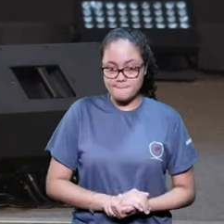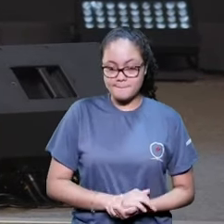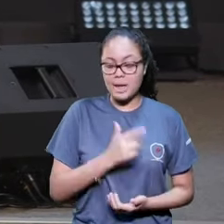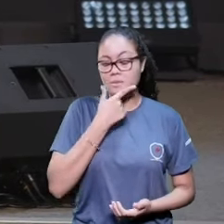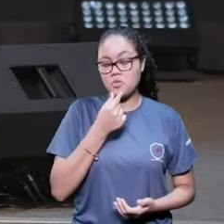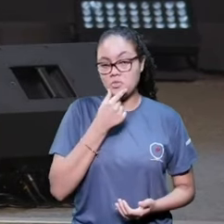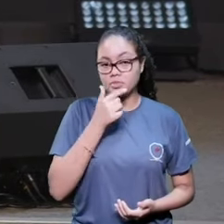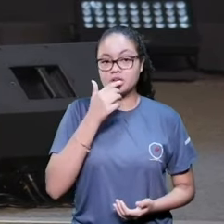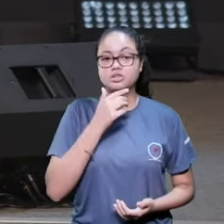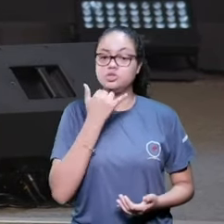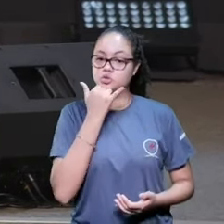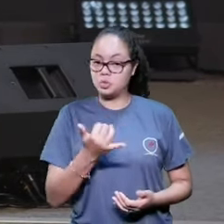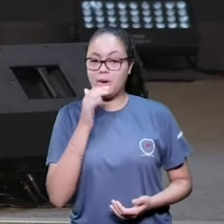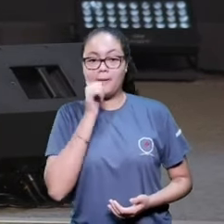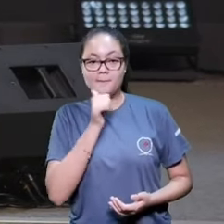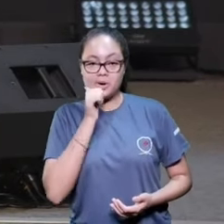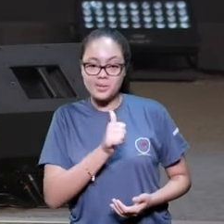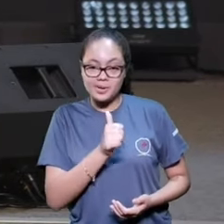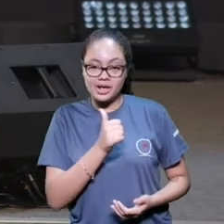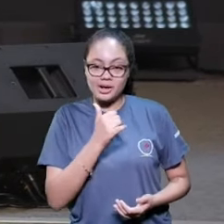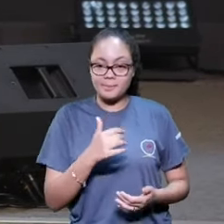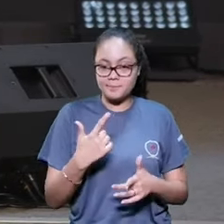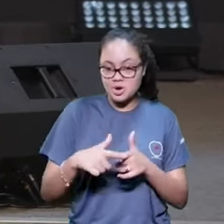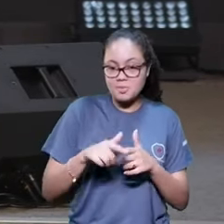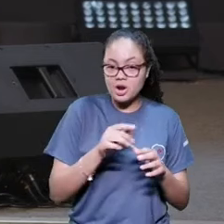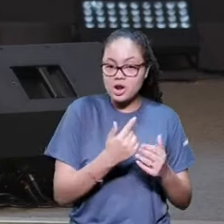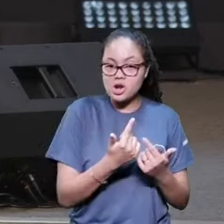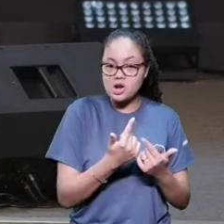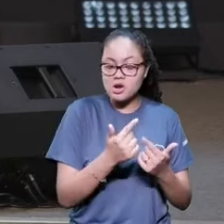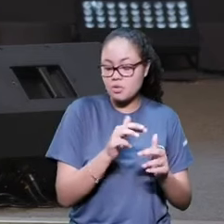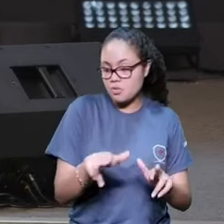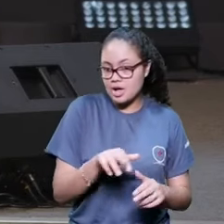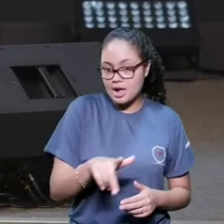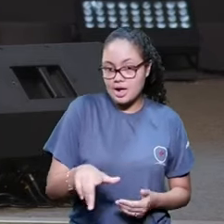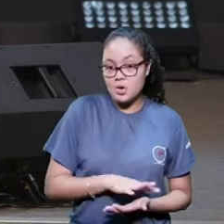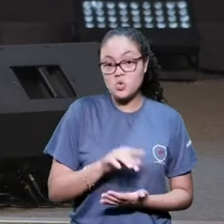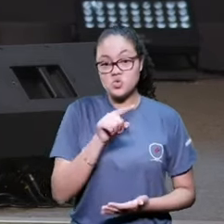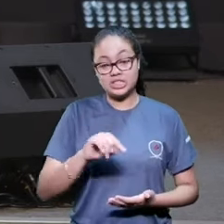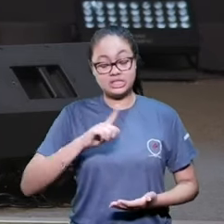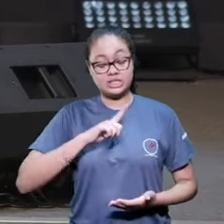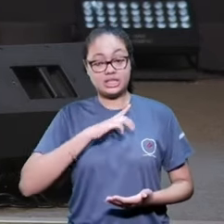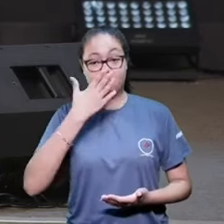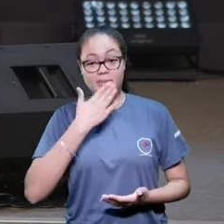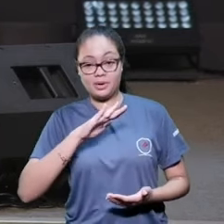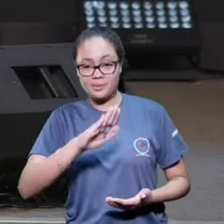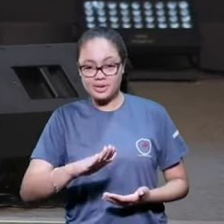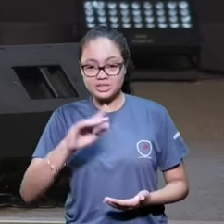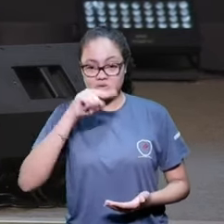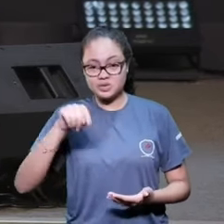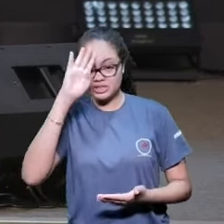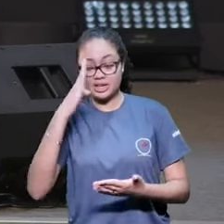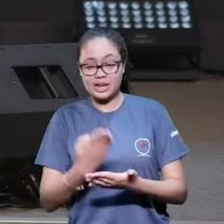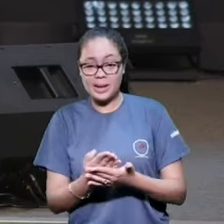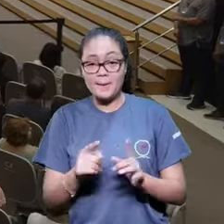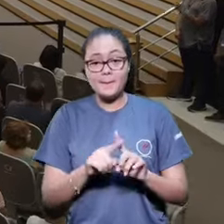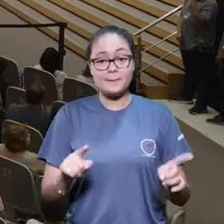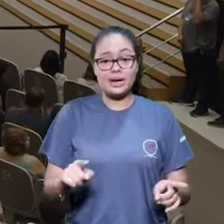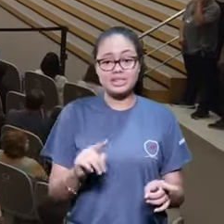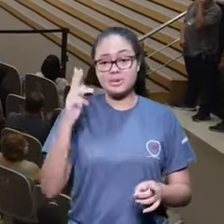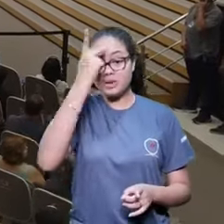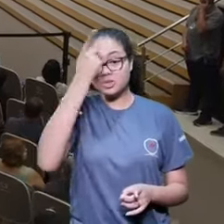vezes você tem uma promessa e ouviu Deus falar contigo, e você crê. Mas e quem está caminhando do teu lado que não ouviu